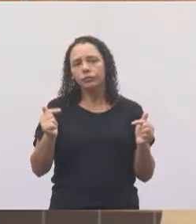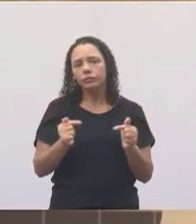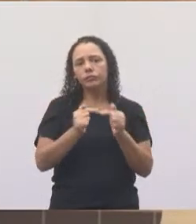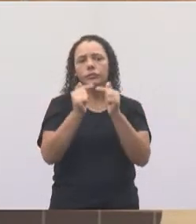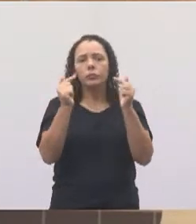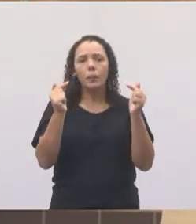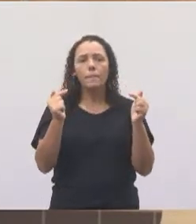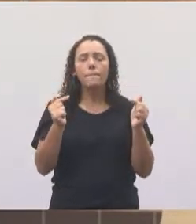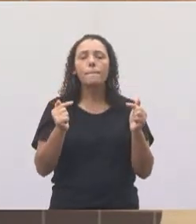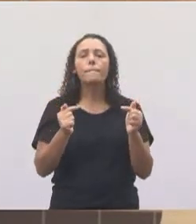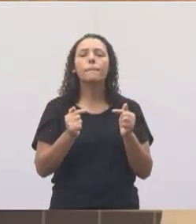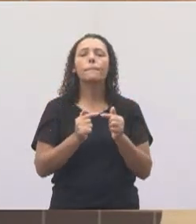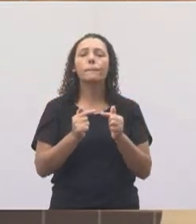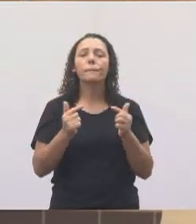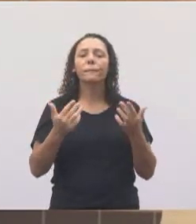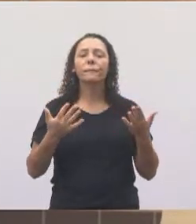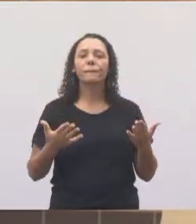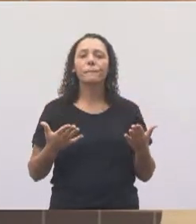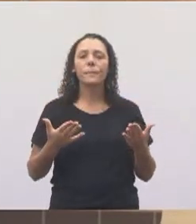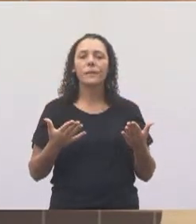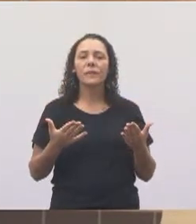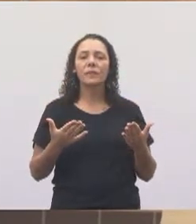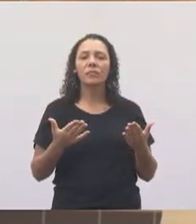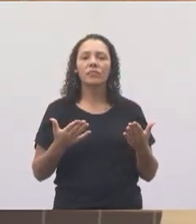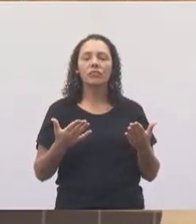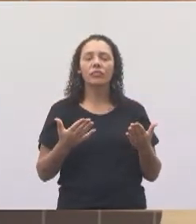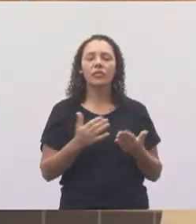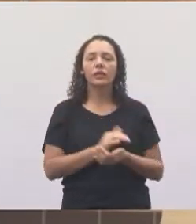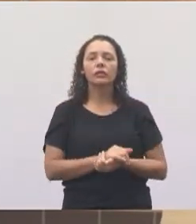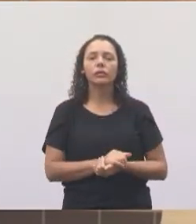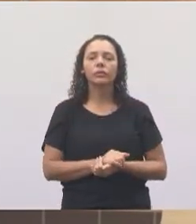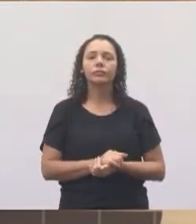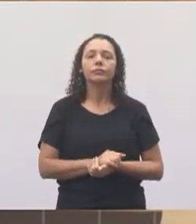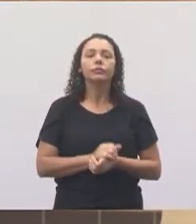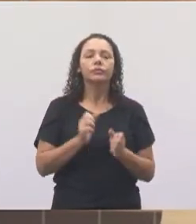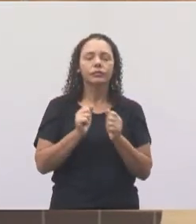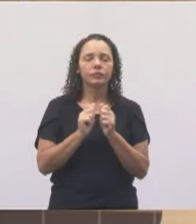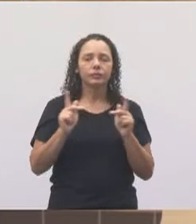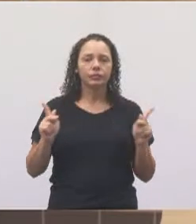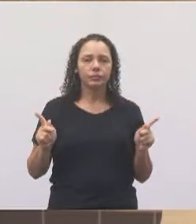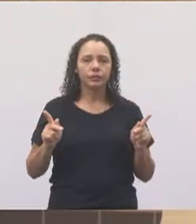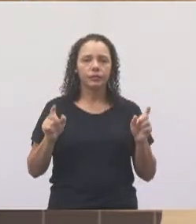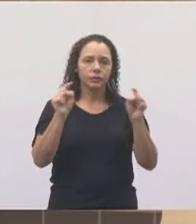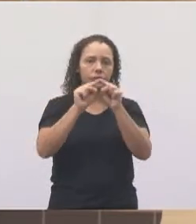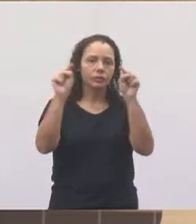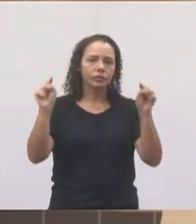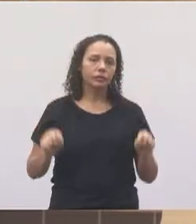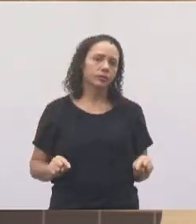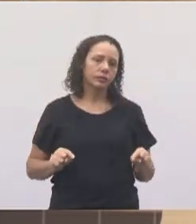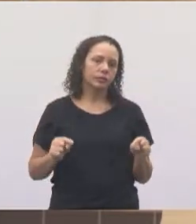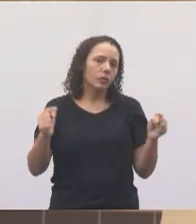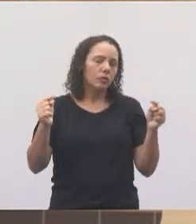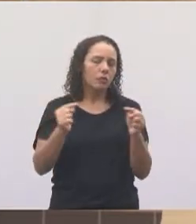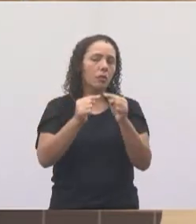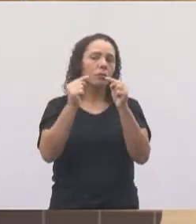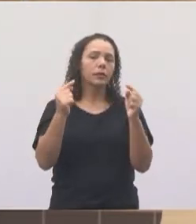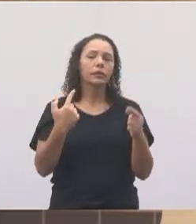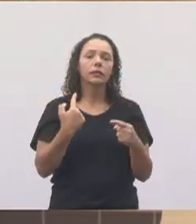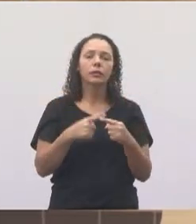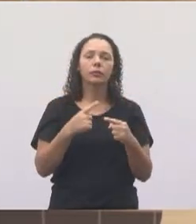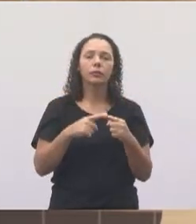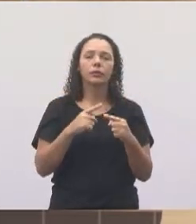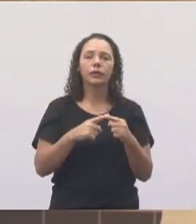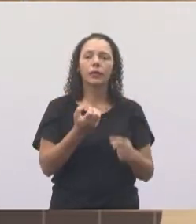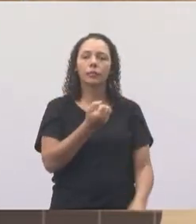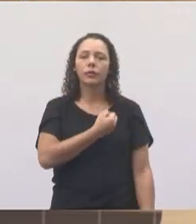essa contribuição previdenciária sobre proventos de aposentadoria dos servidores. Vai ao encontro, porque aproximadamente